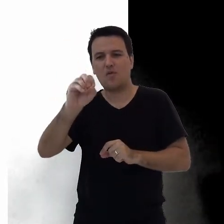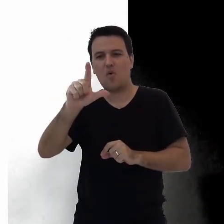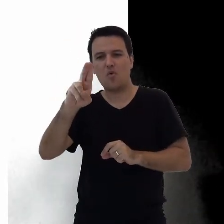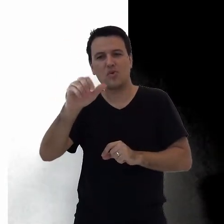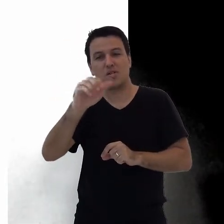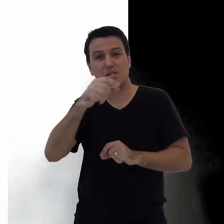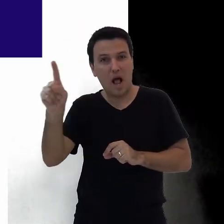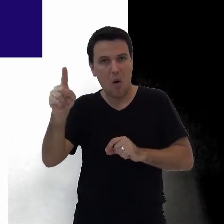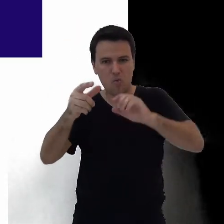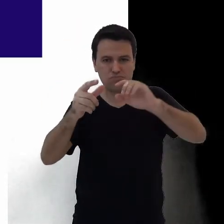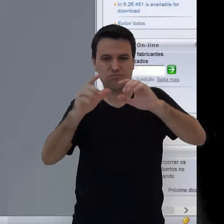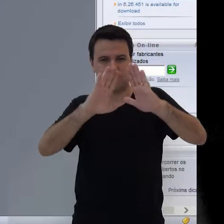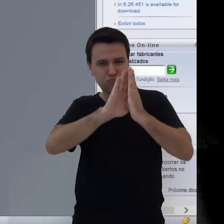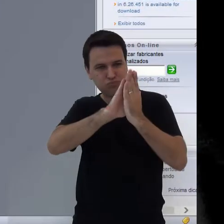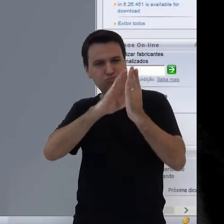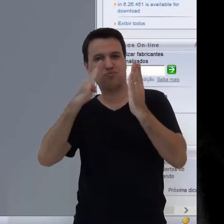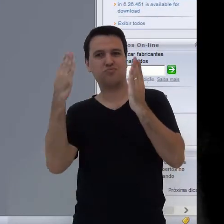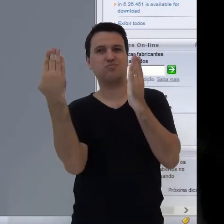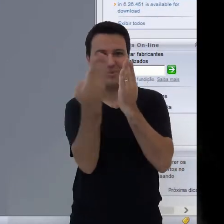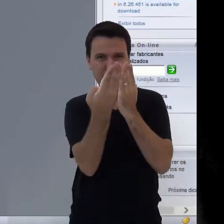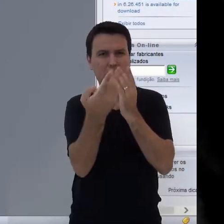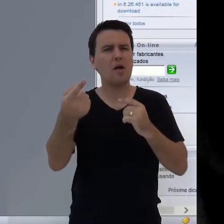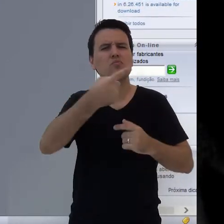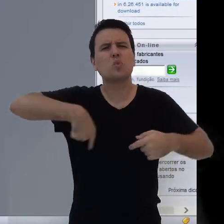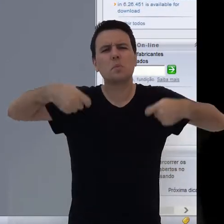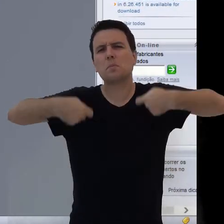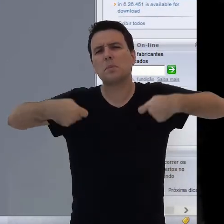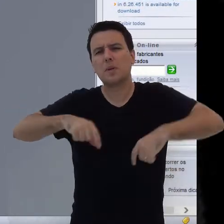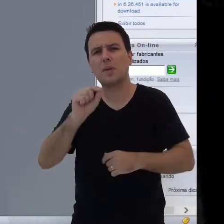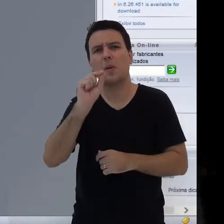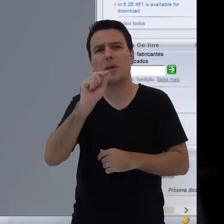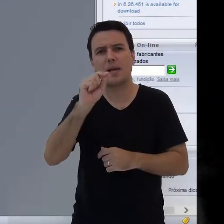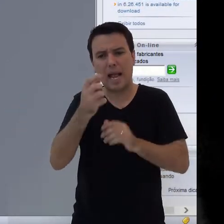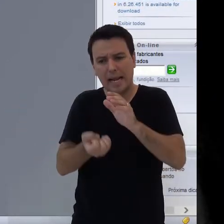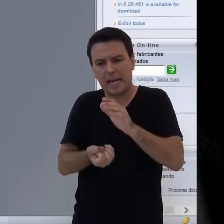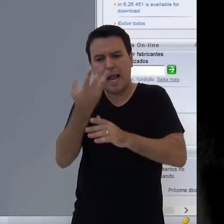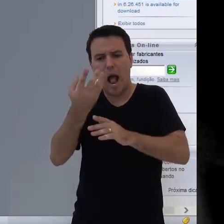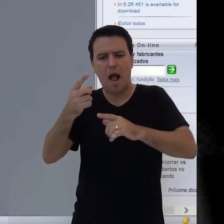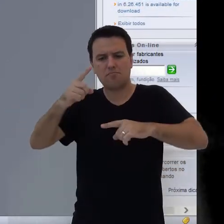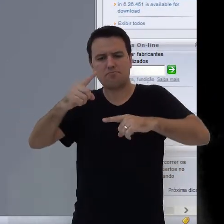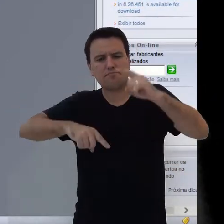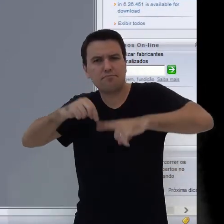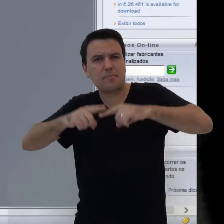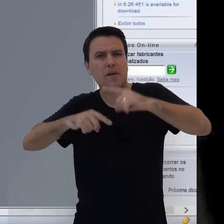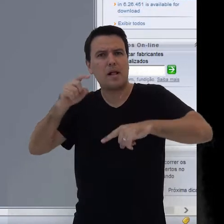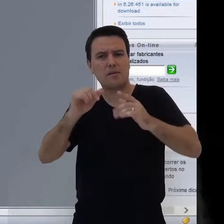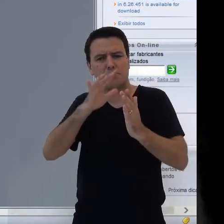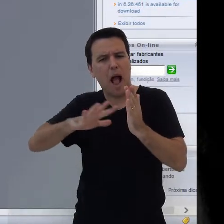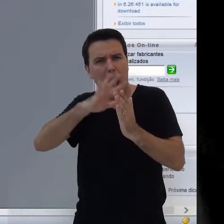para fazer um sólido de revolução, nós precisamos criar uma figura geradora. Eu vou mostrar